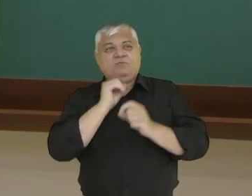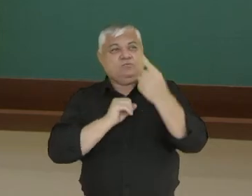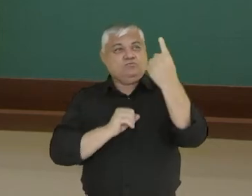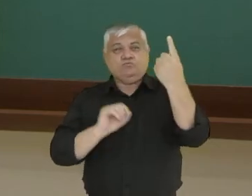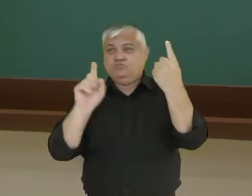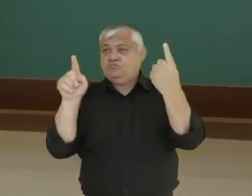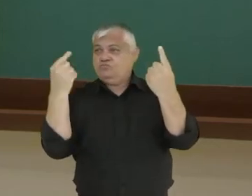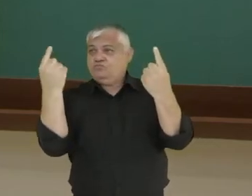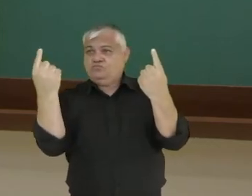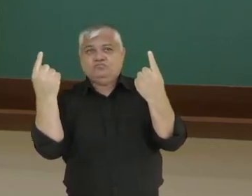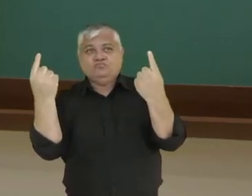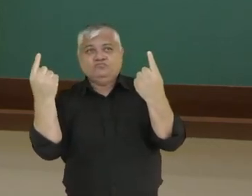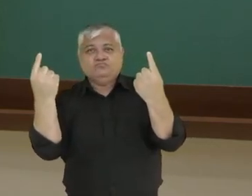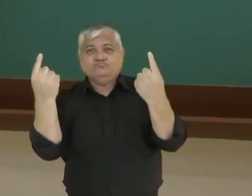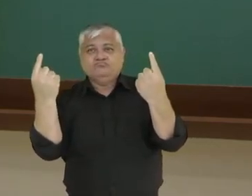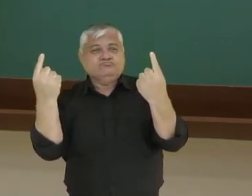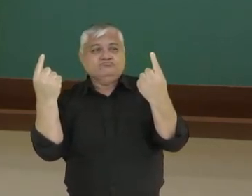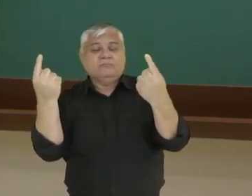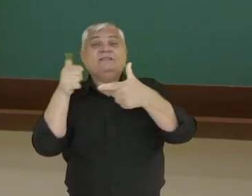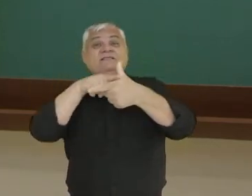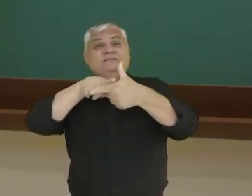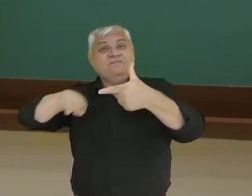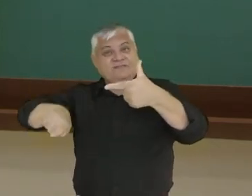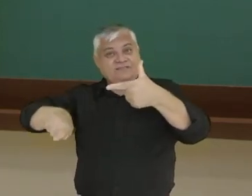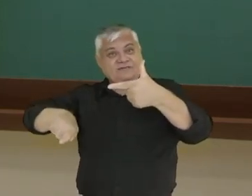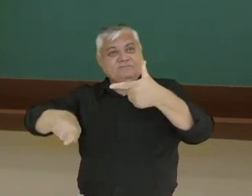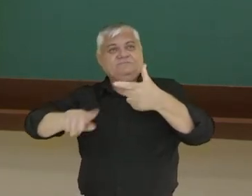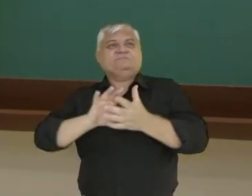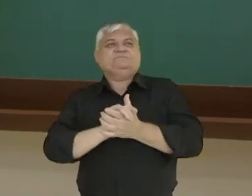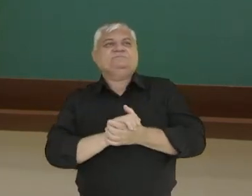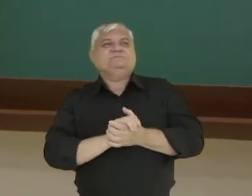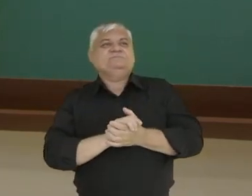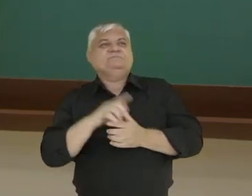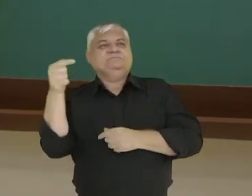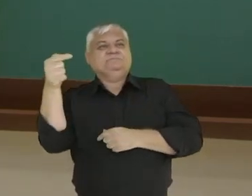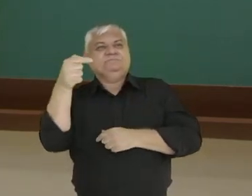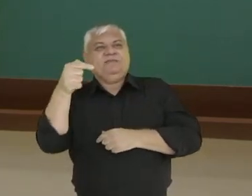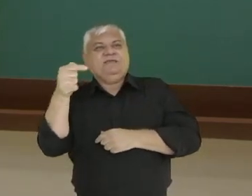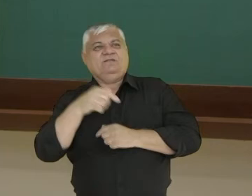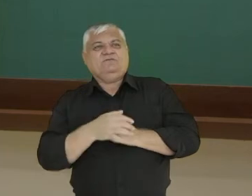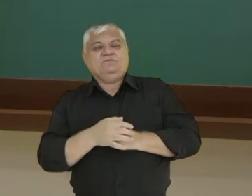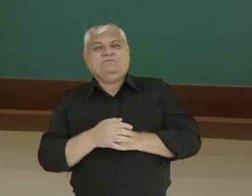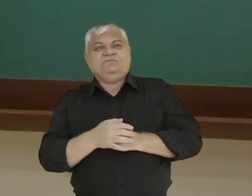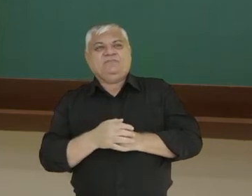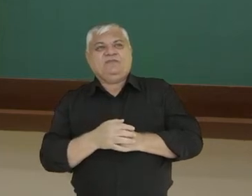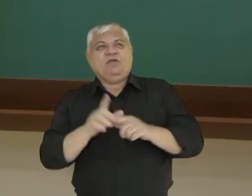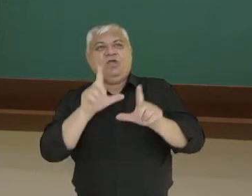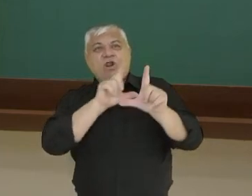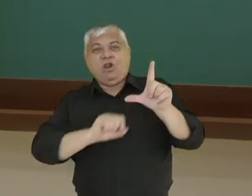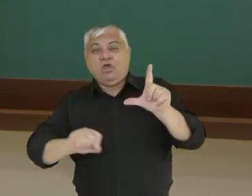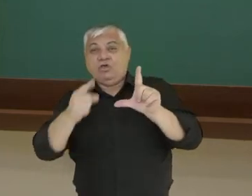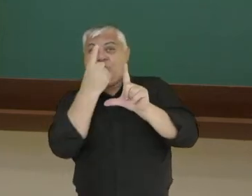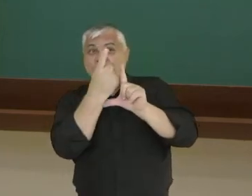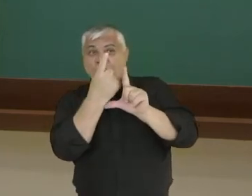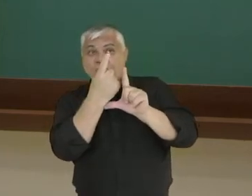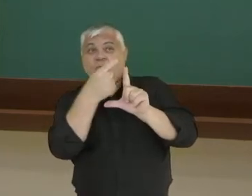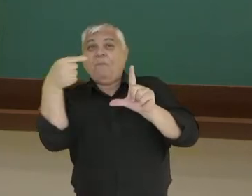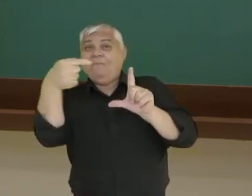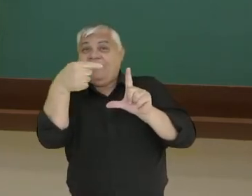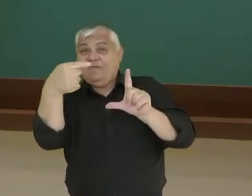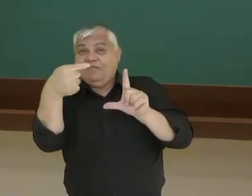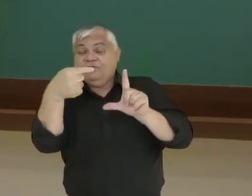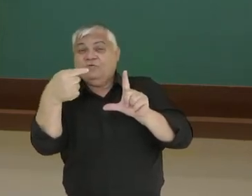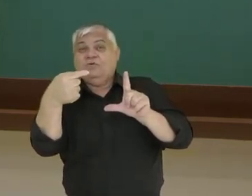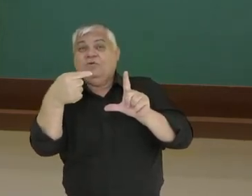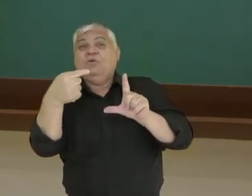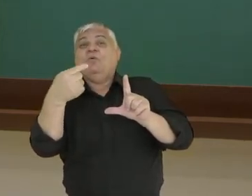tenho um quociente, uma divisão, então vou fazer com o sinal de menos. Então ficou log de 1 menos